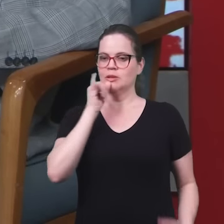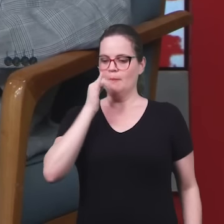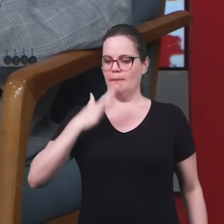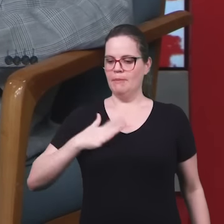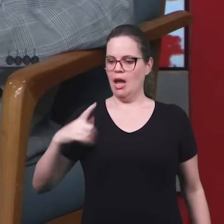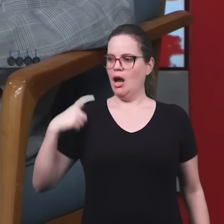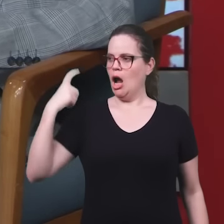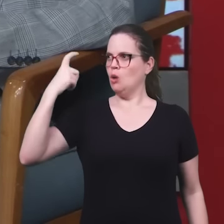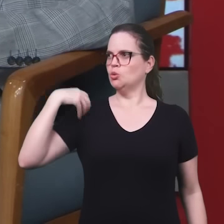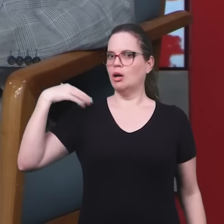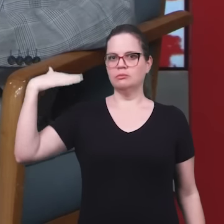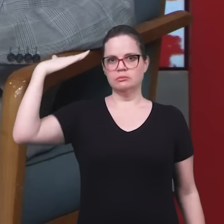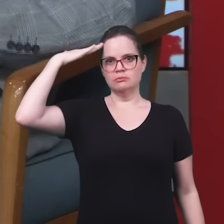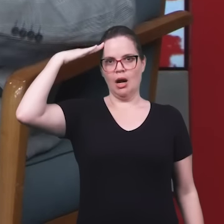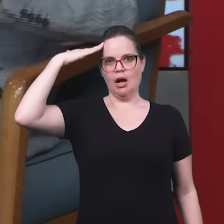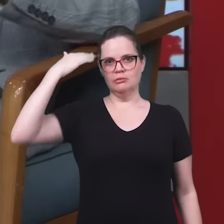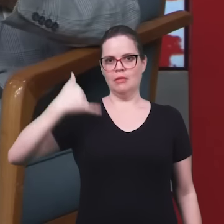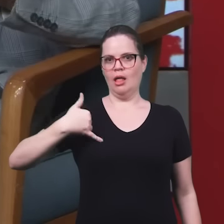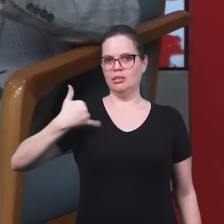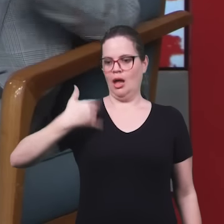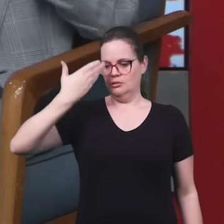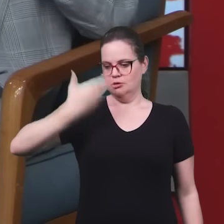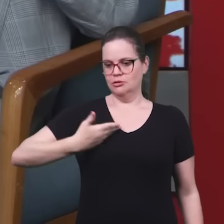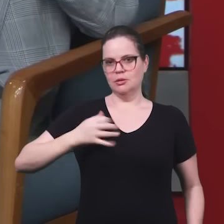de desenvolvimento